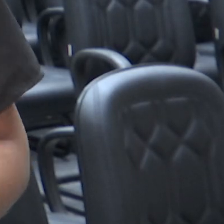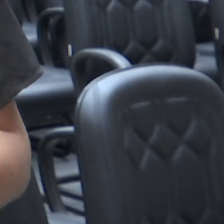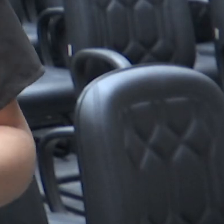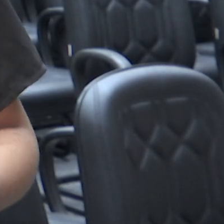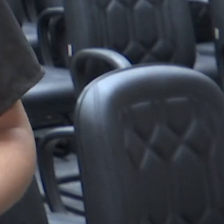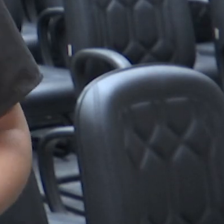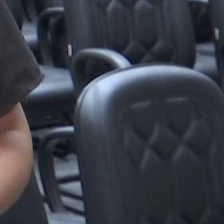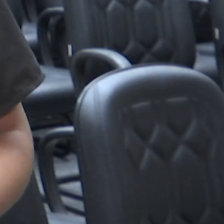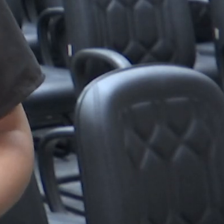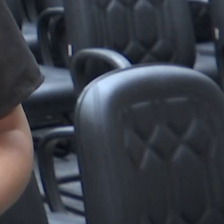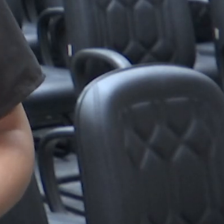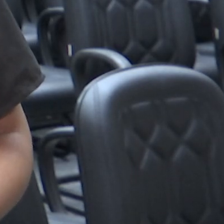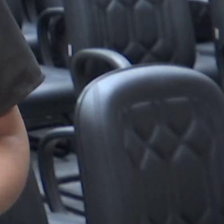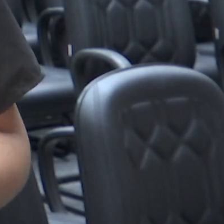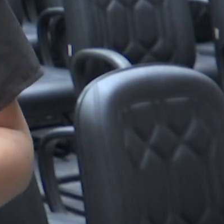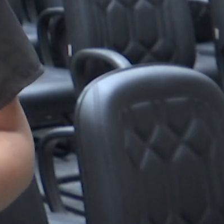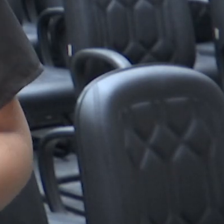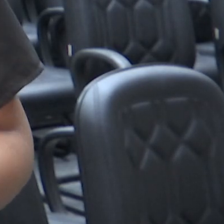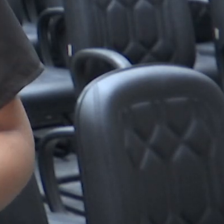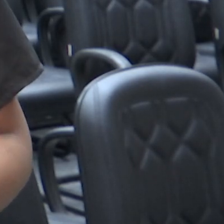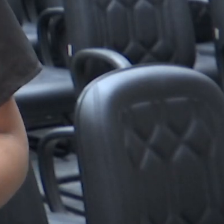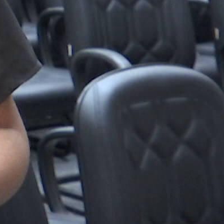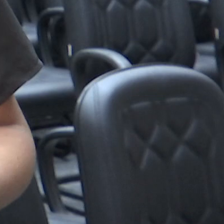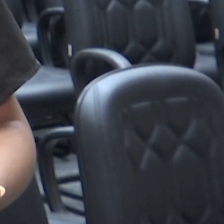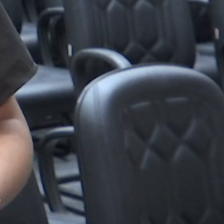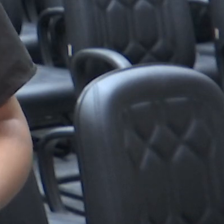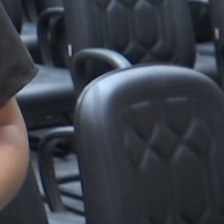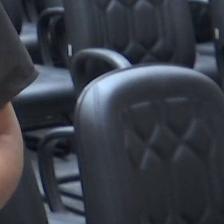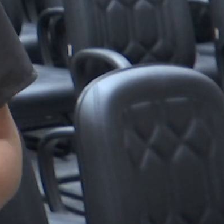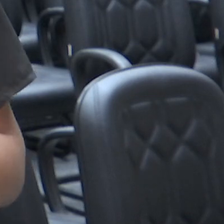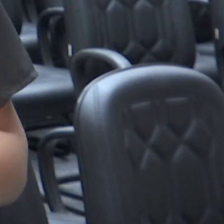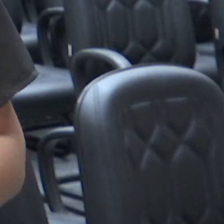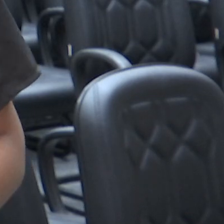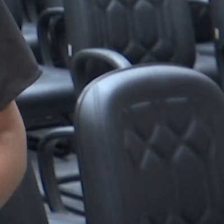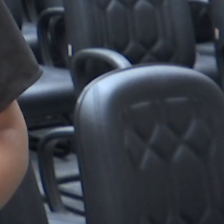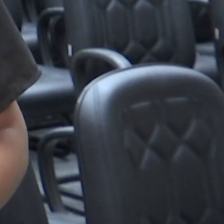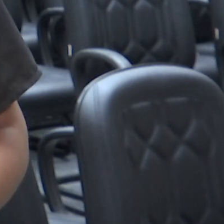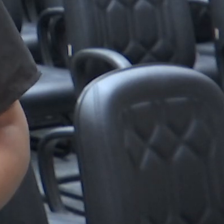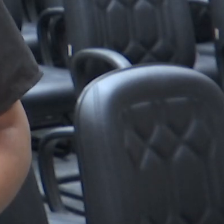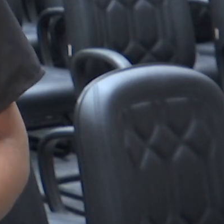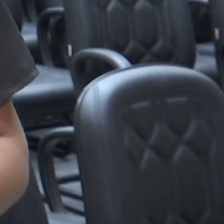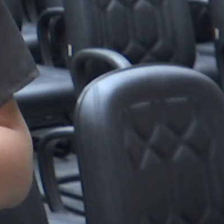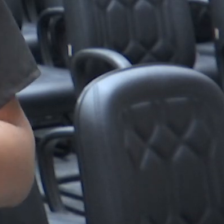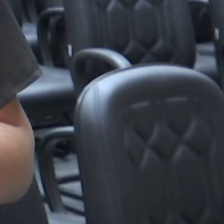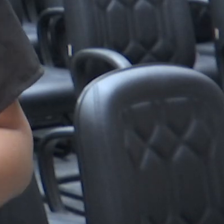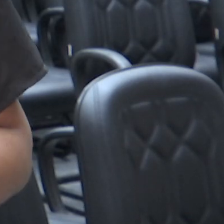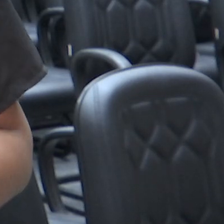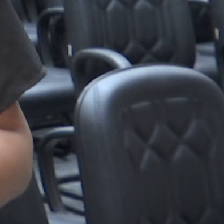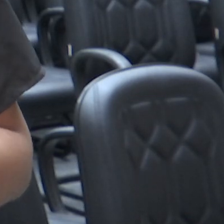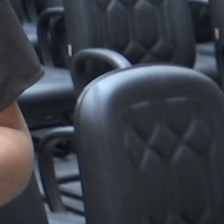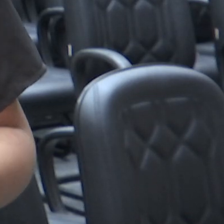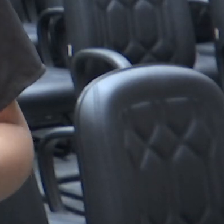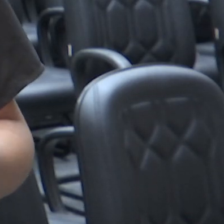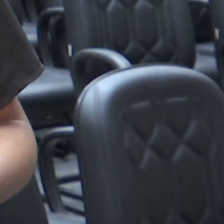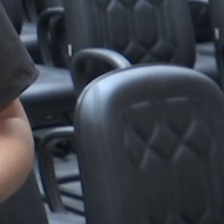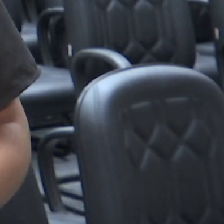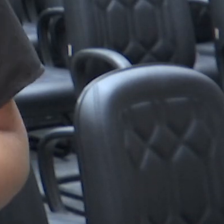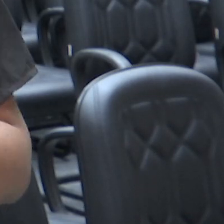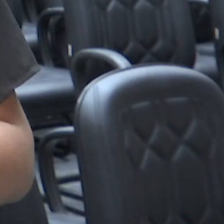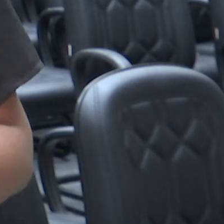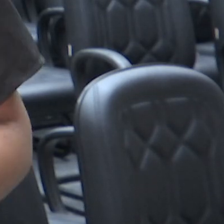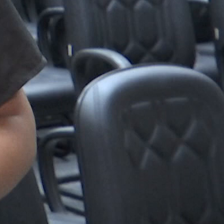reunião com a Federação das indústrias do Amazonas a Associação das indústrias de água mineral e o sindicato de bebidas em